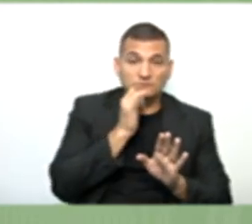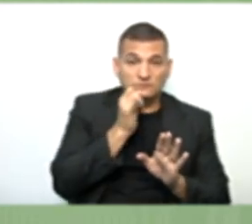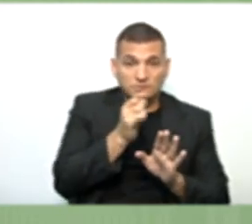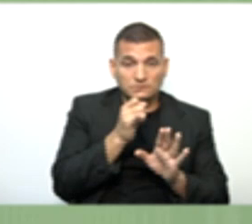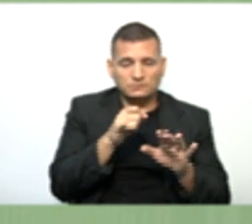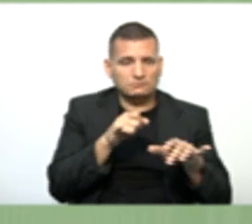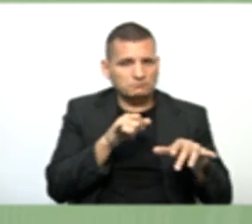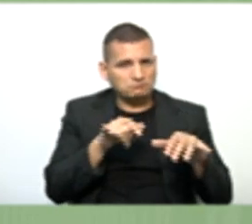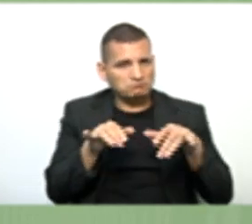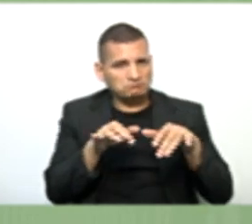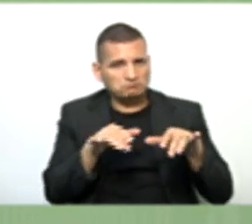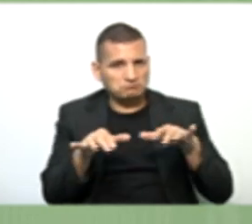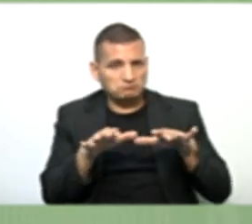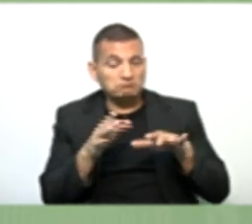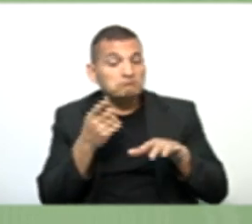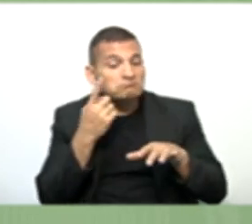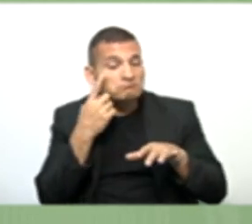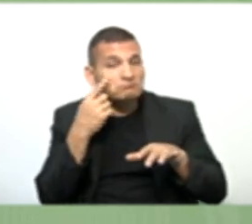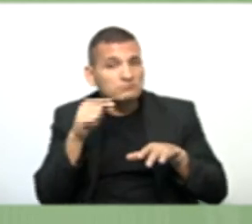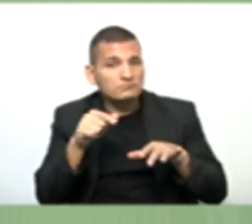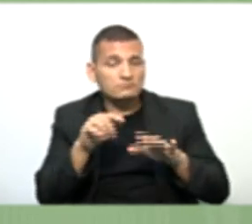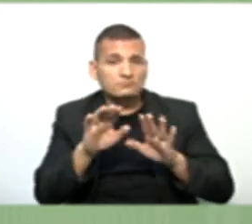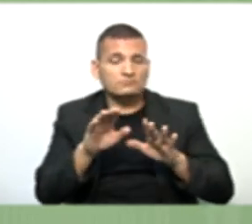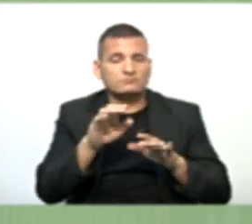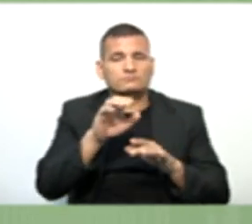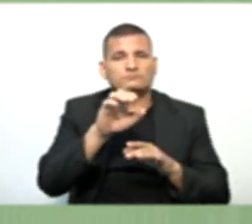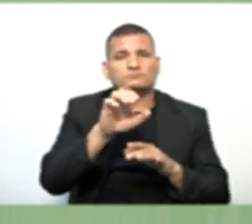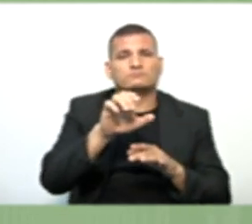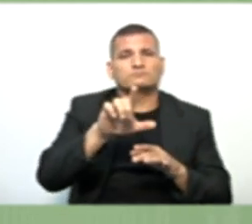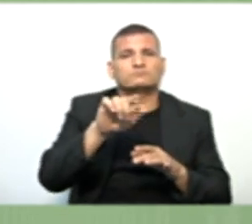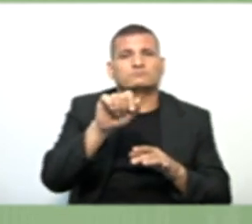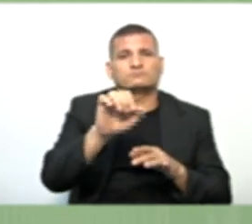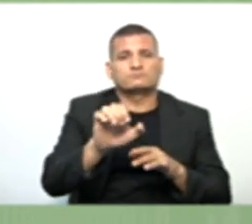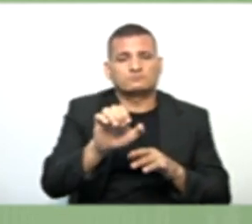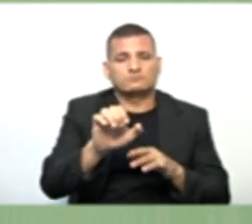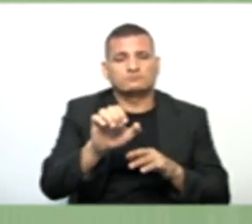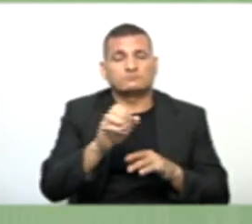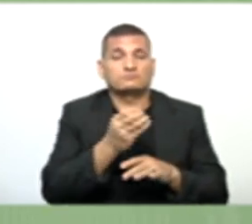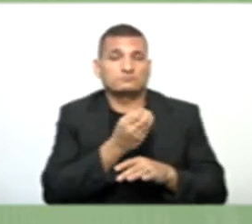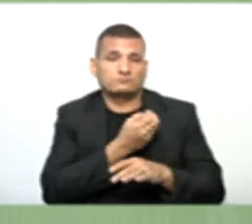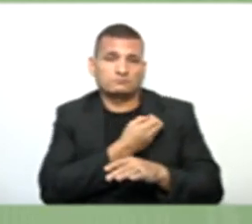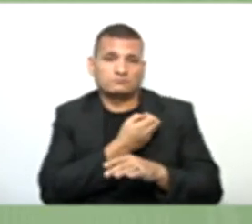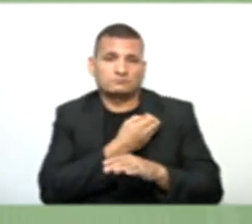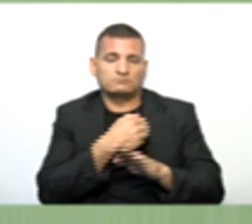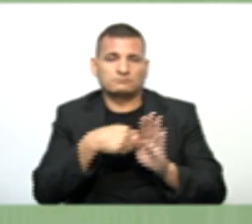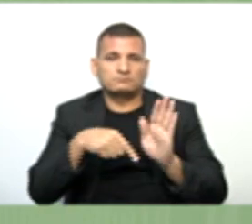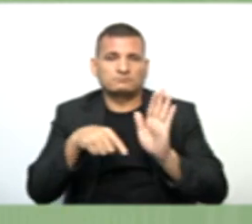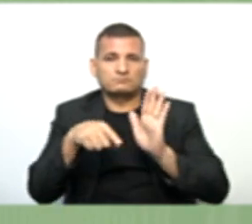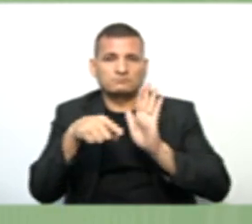caso. Então, nós temos o else, print o número digitado é negativo, certo?